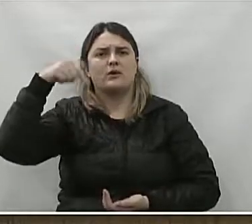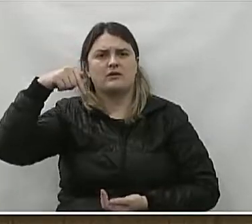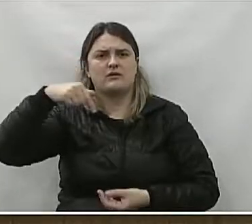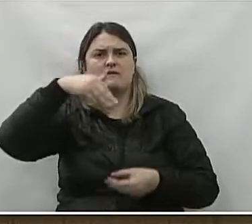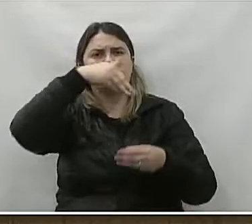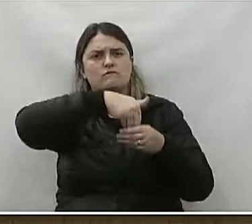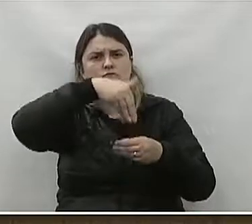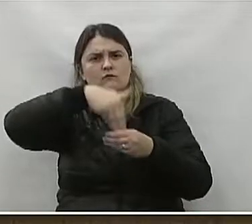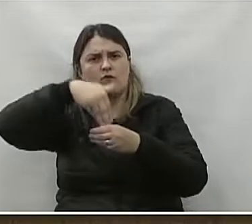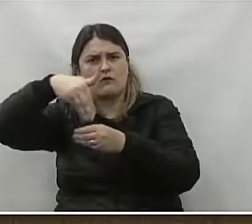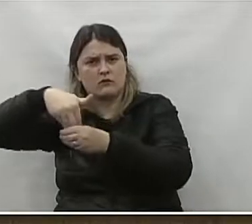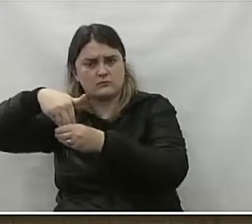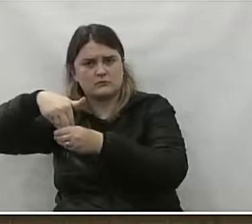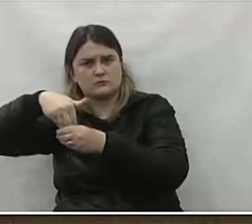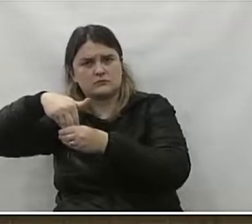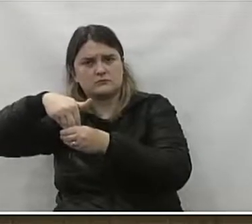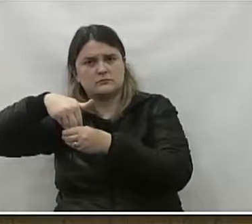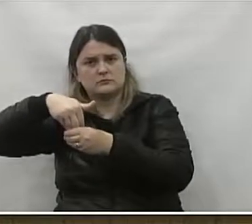respeito